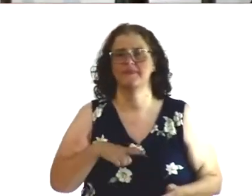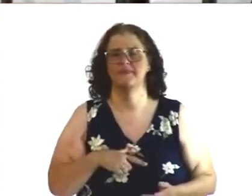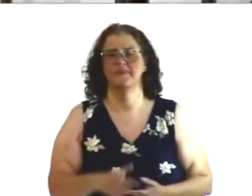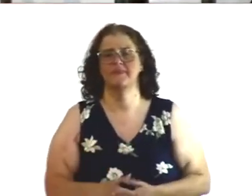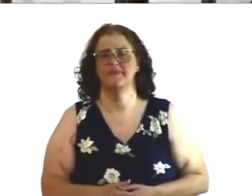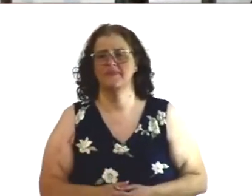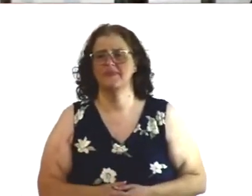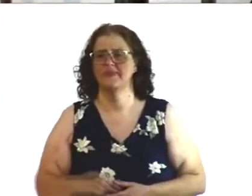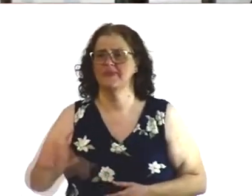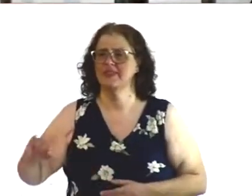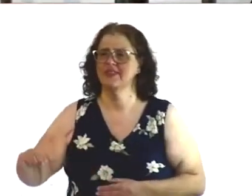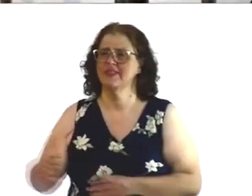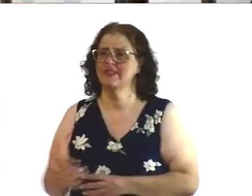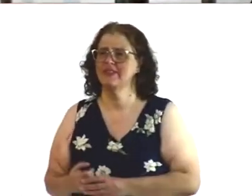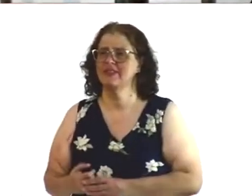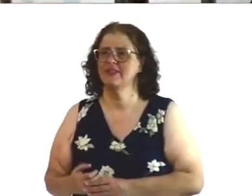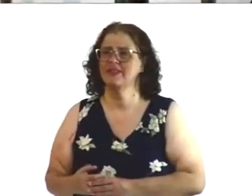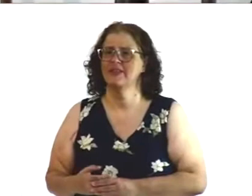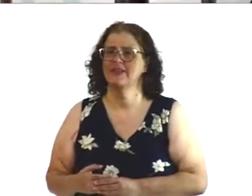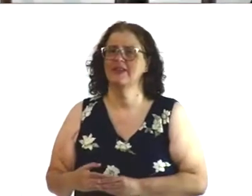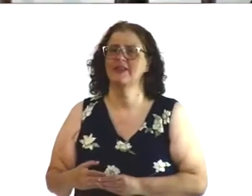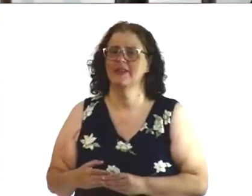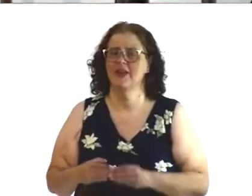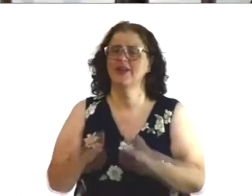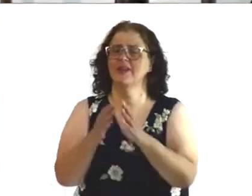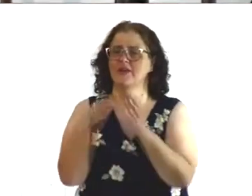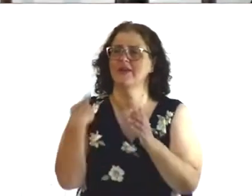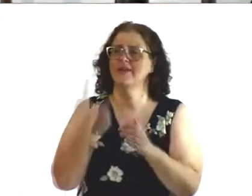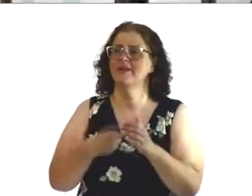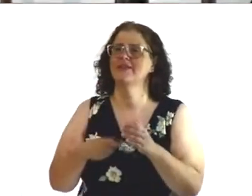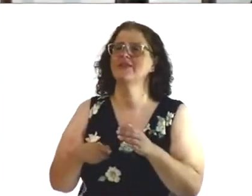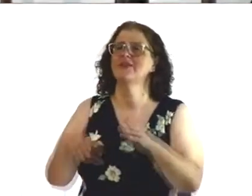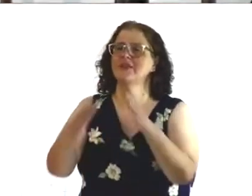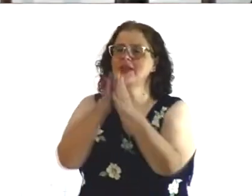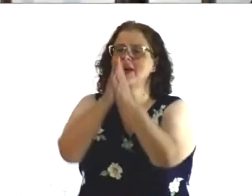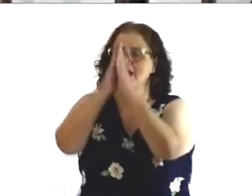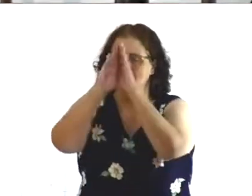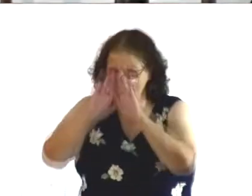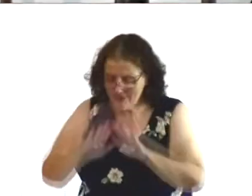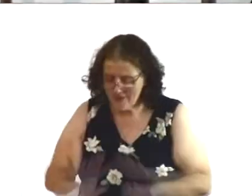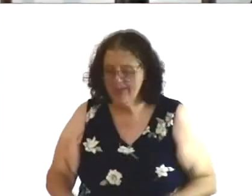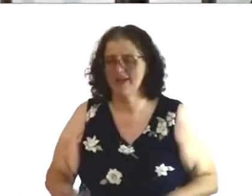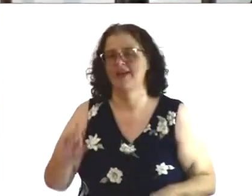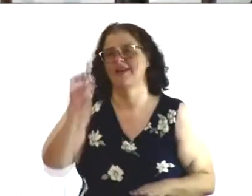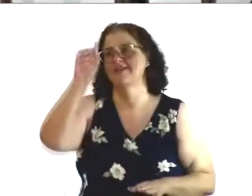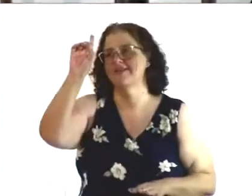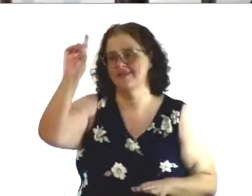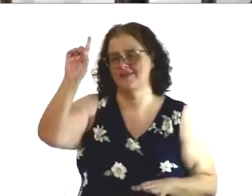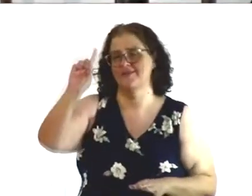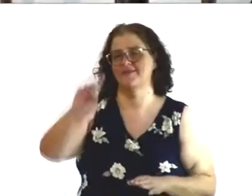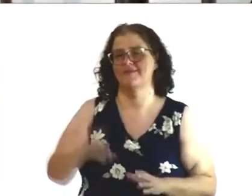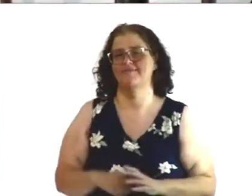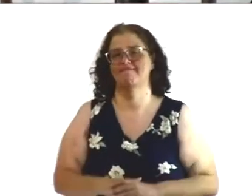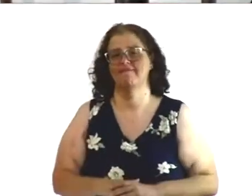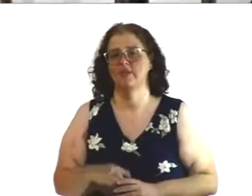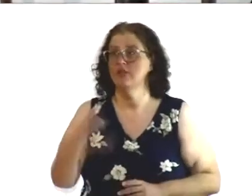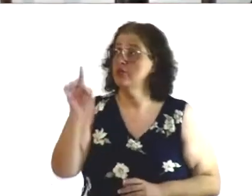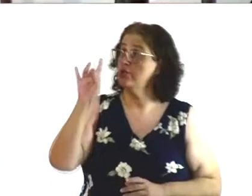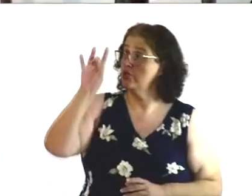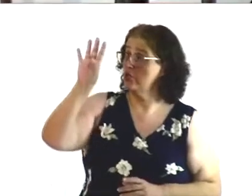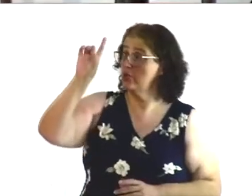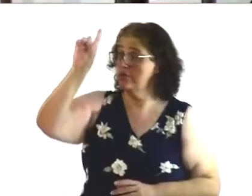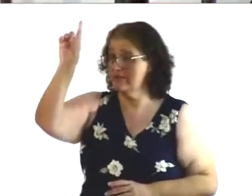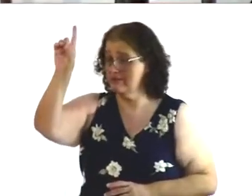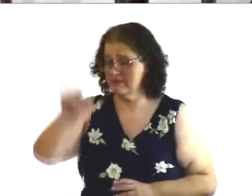Josué, antes a gente adorará ao Senhor, isso quer dizer somente ao Senhor. Então